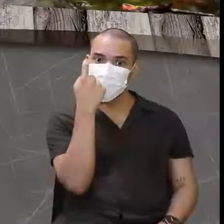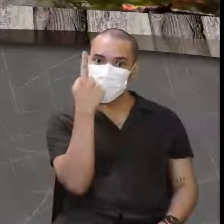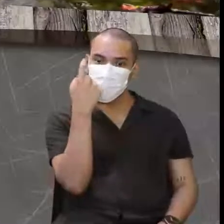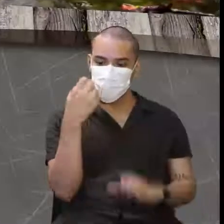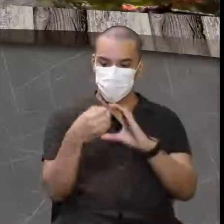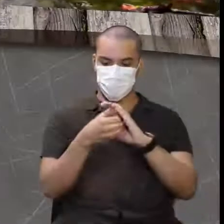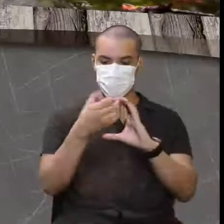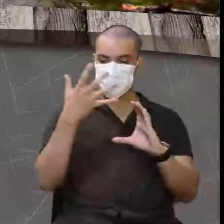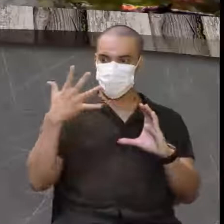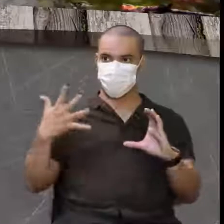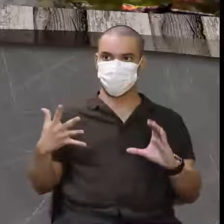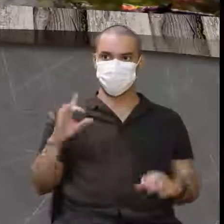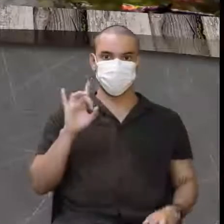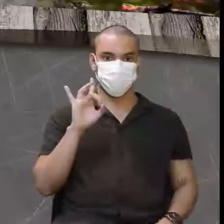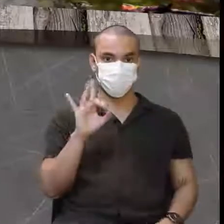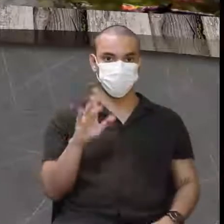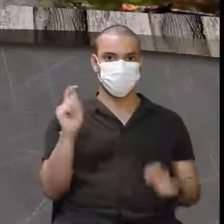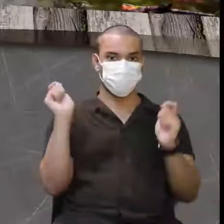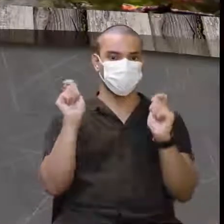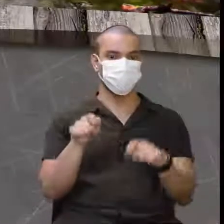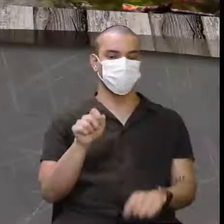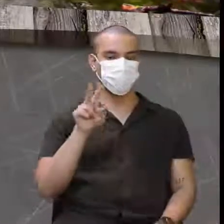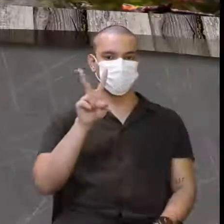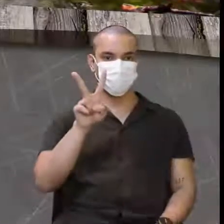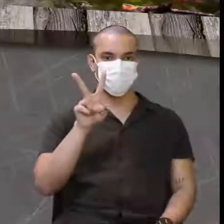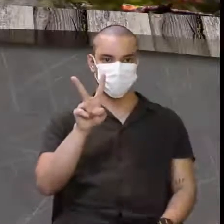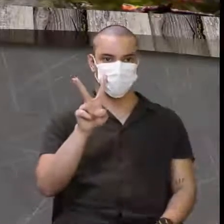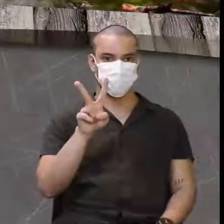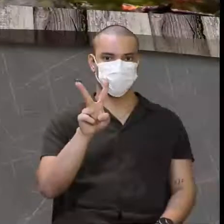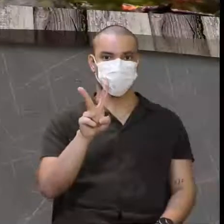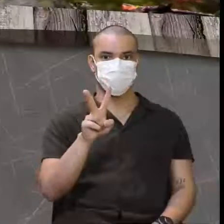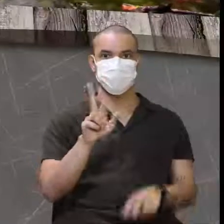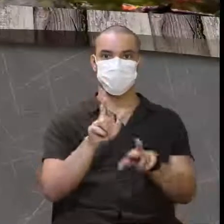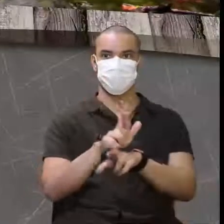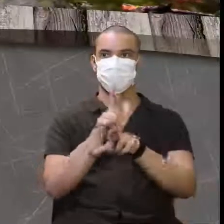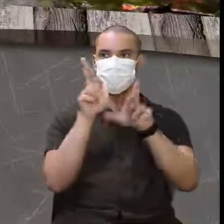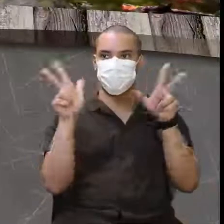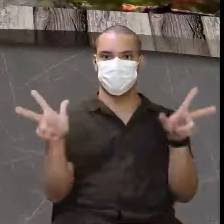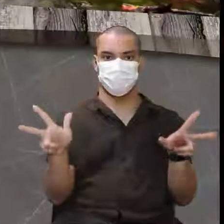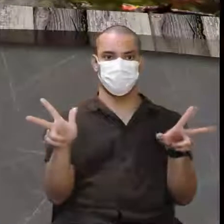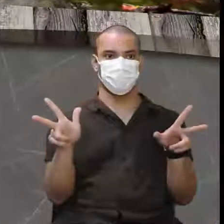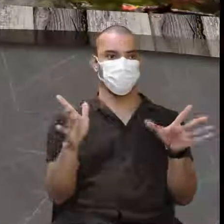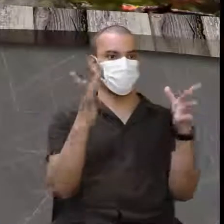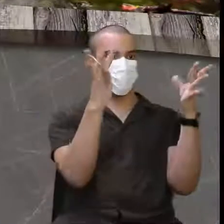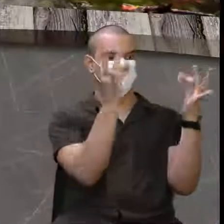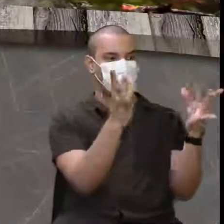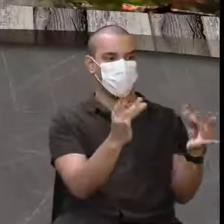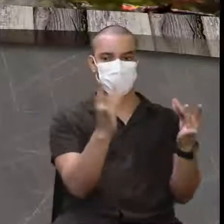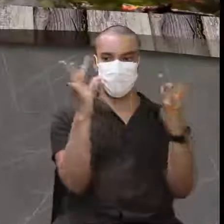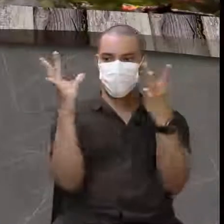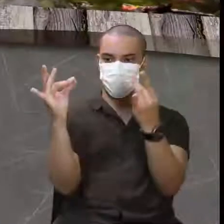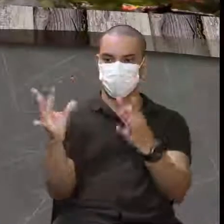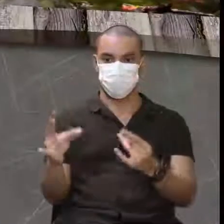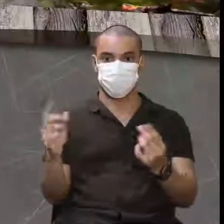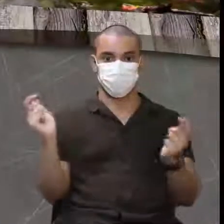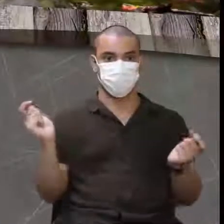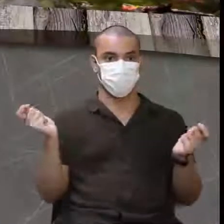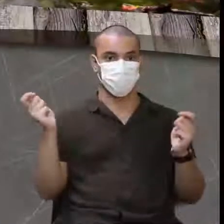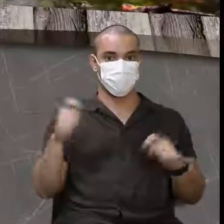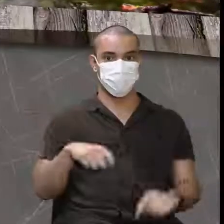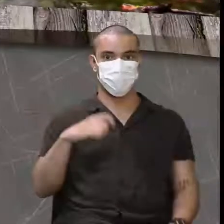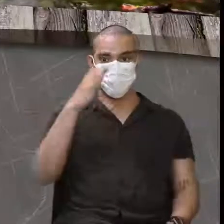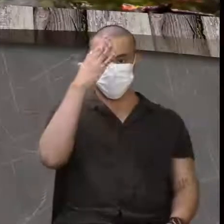uma característica e dava dois padrões de diferenciação. Para já